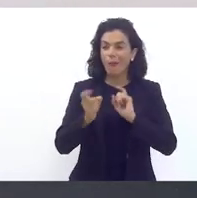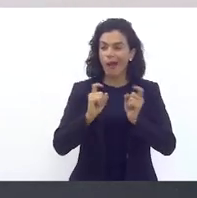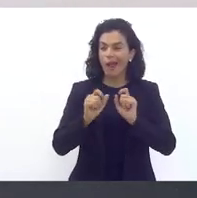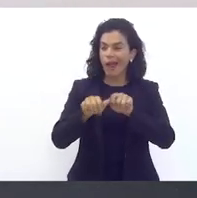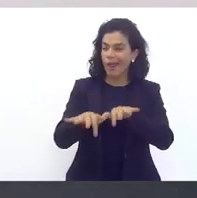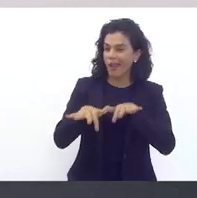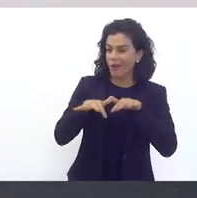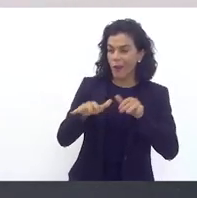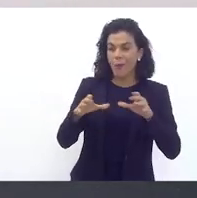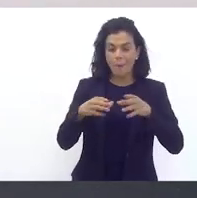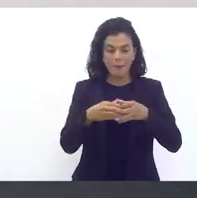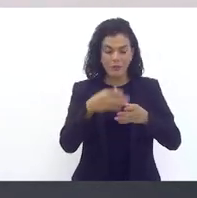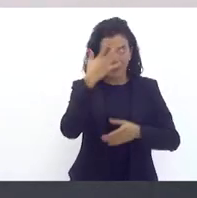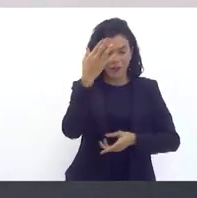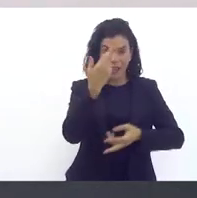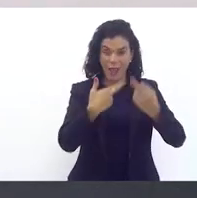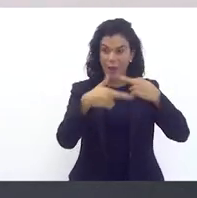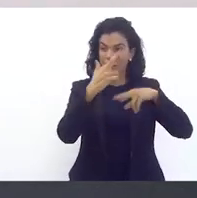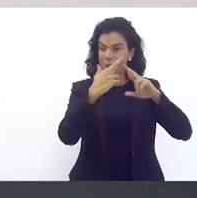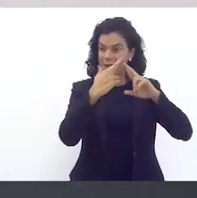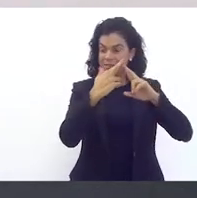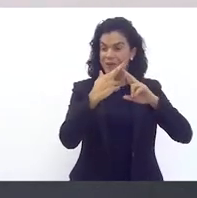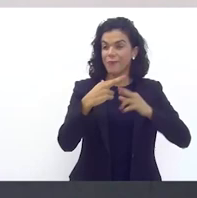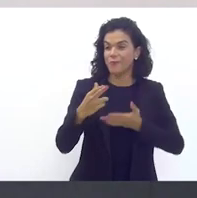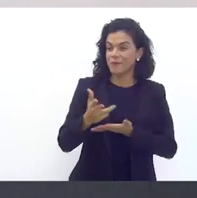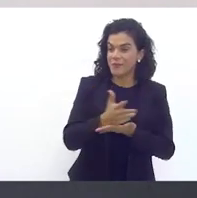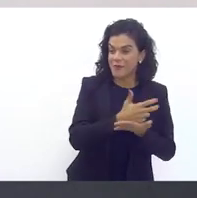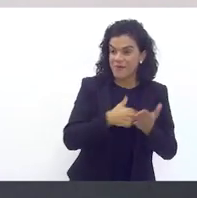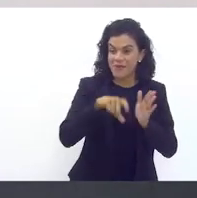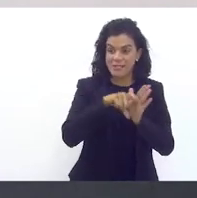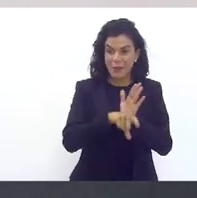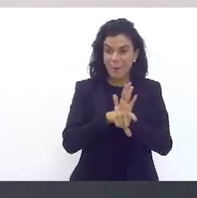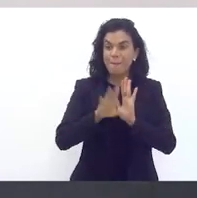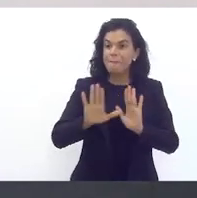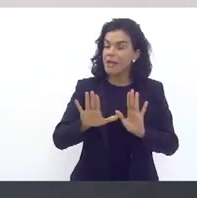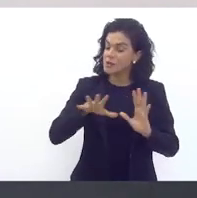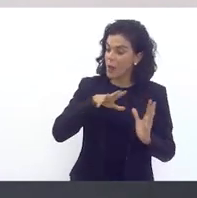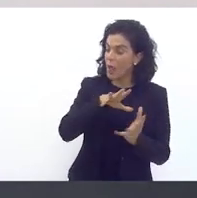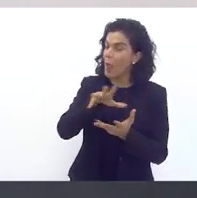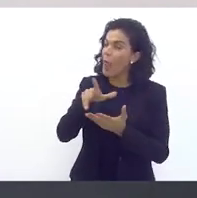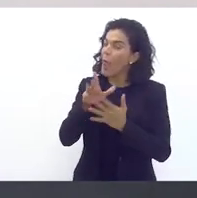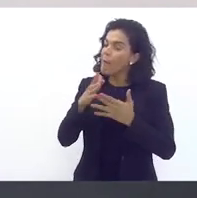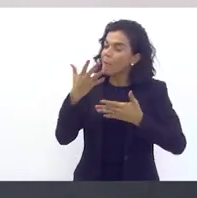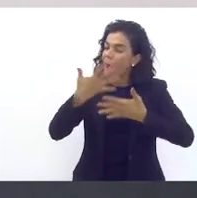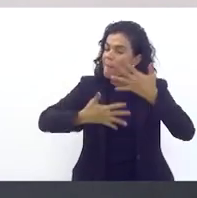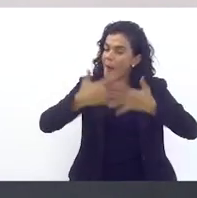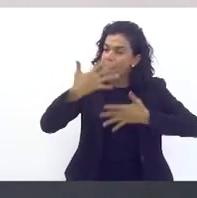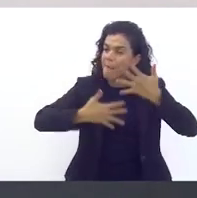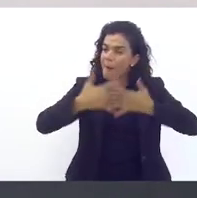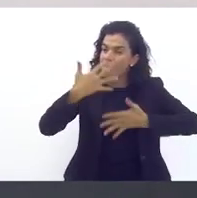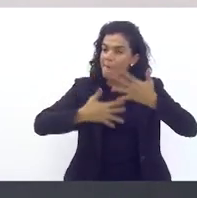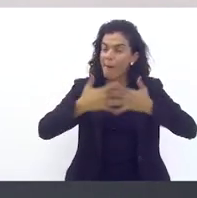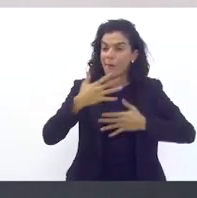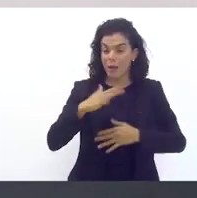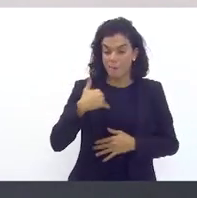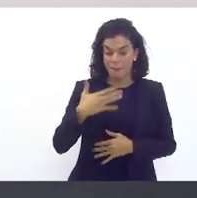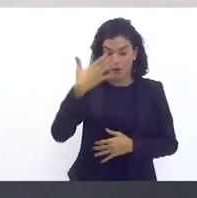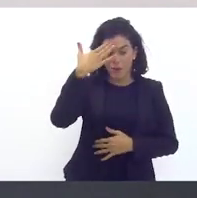pessoal do regime de recuperação, mas isso fica no mundo abstrato. Então, no meu